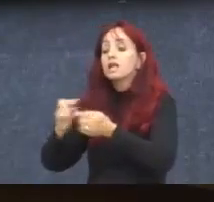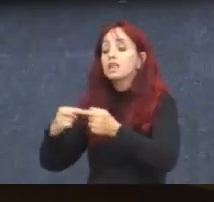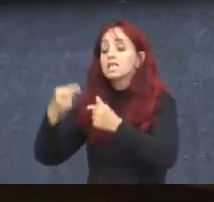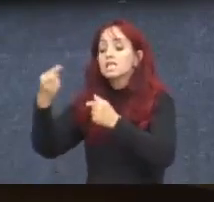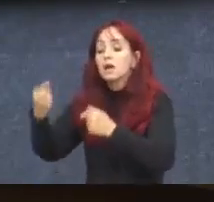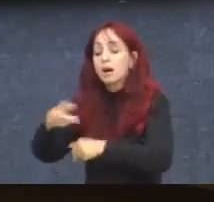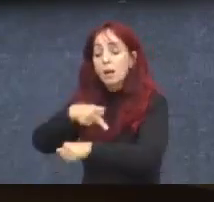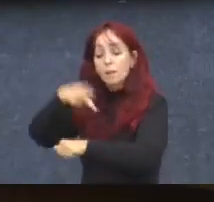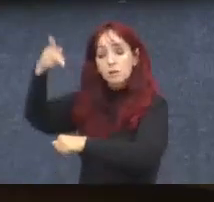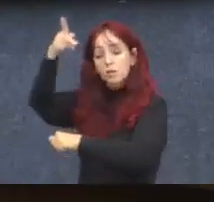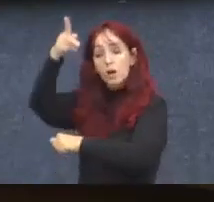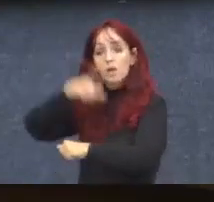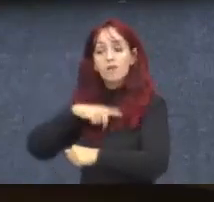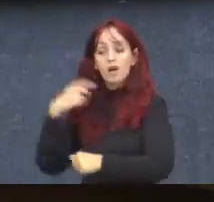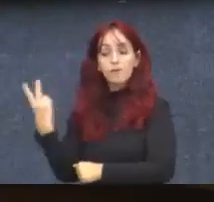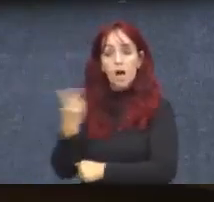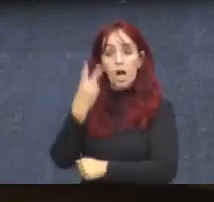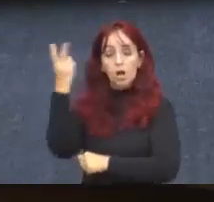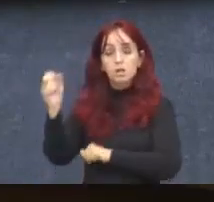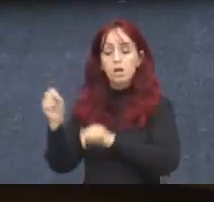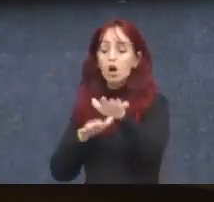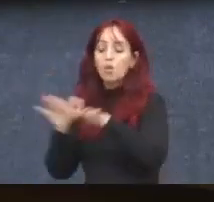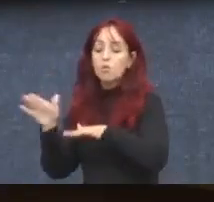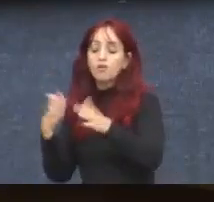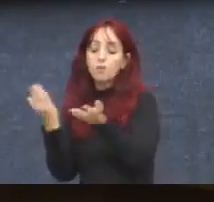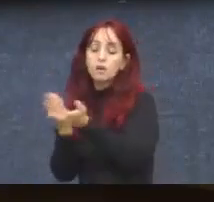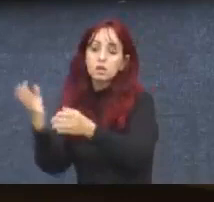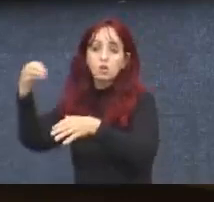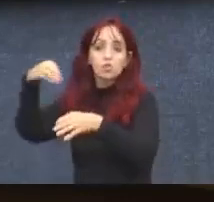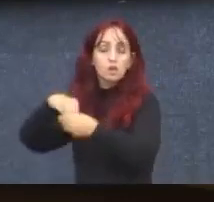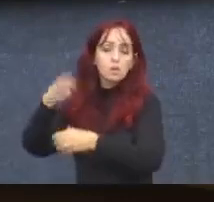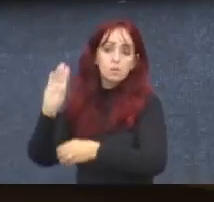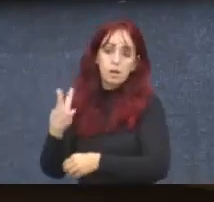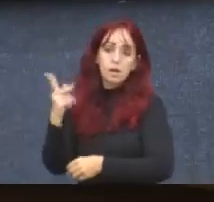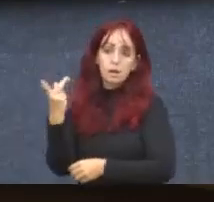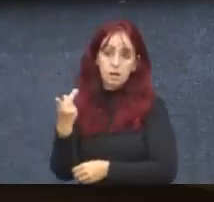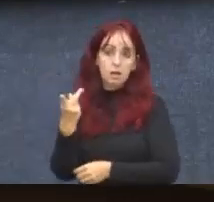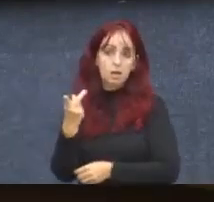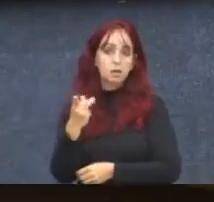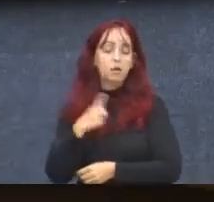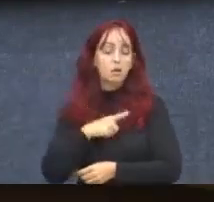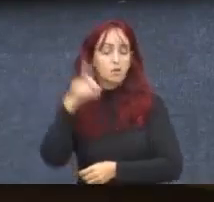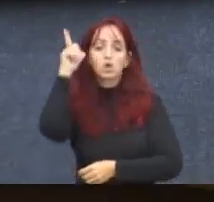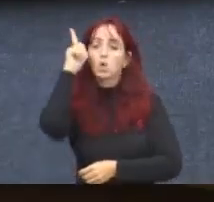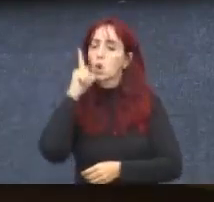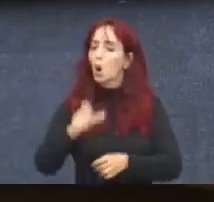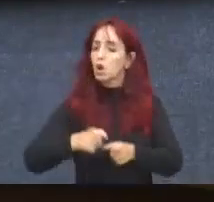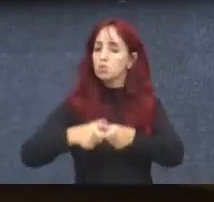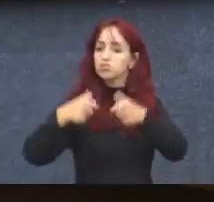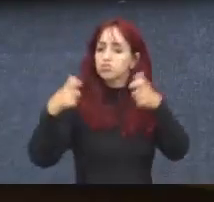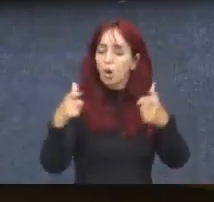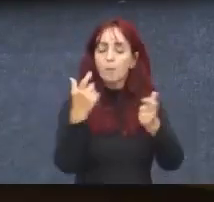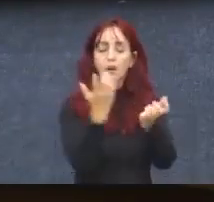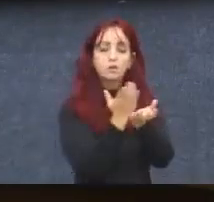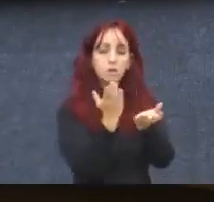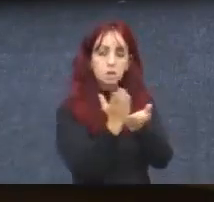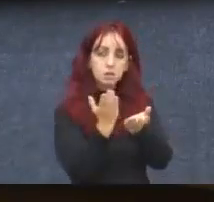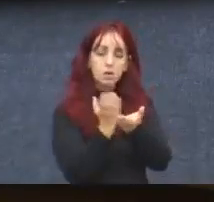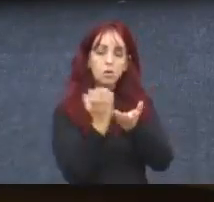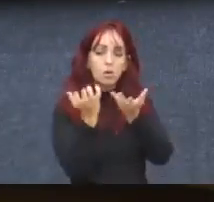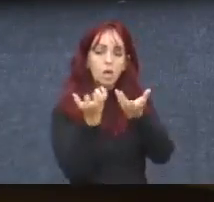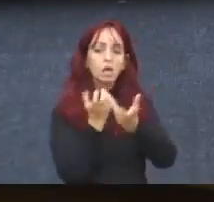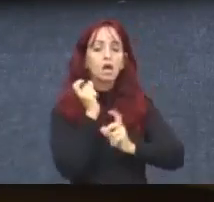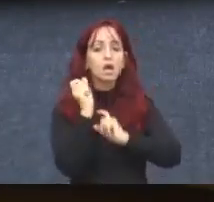que vai valorizar o movimento cristão dentro da cidade. Então, isso será uma grande conquista para os cristãos, e quero